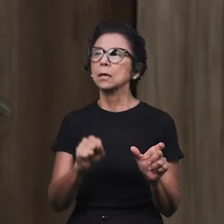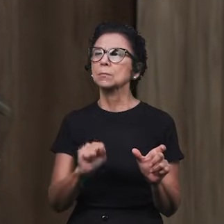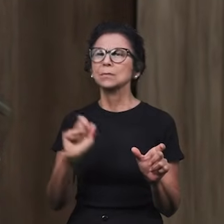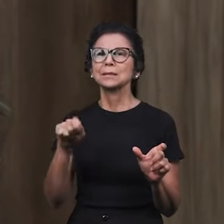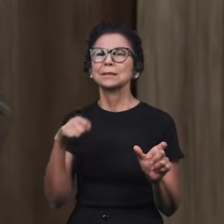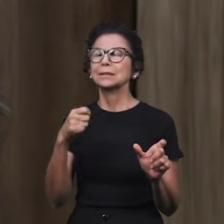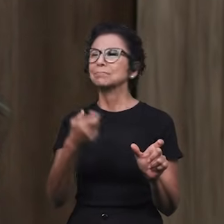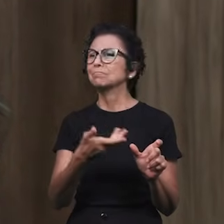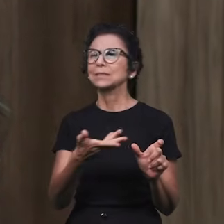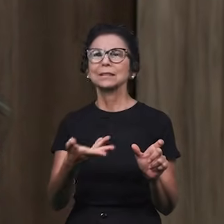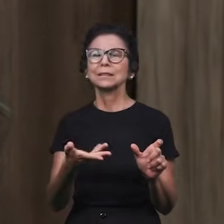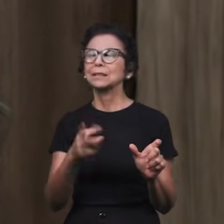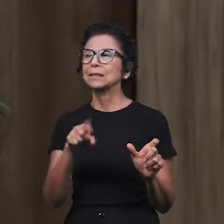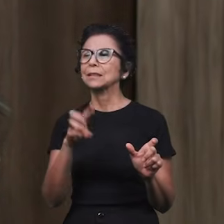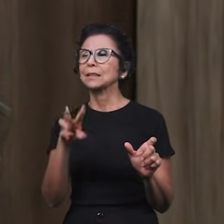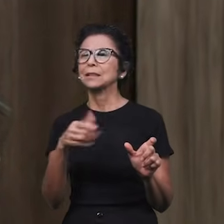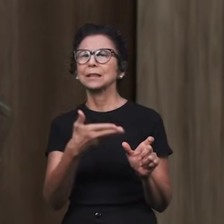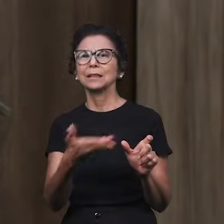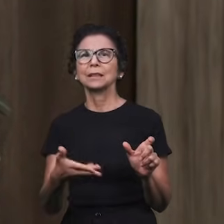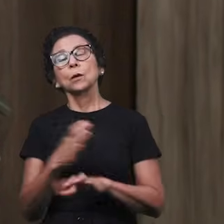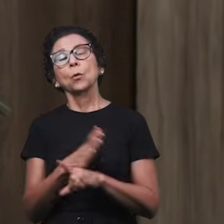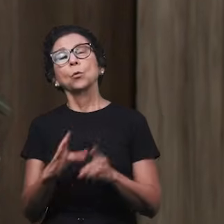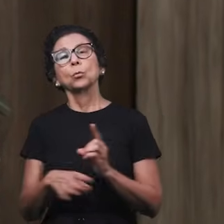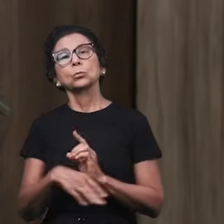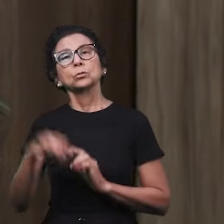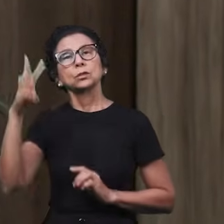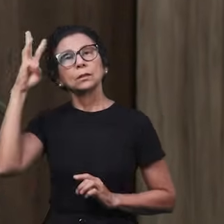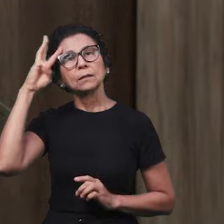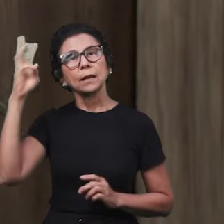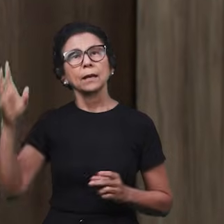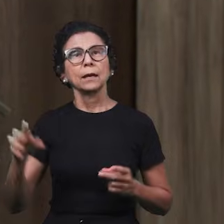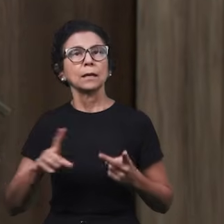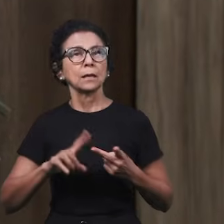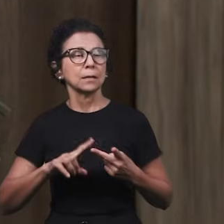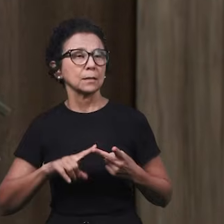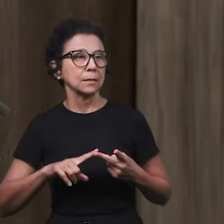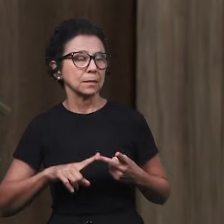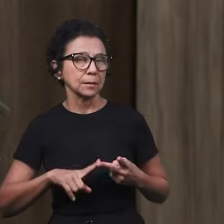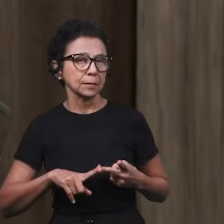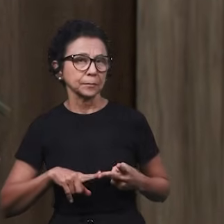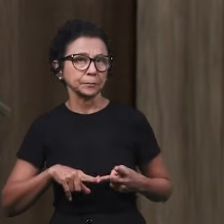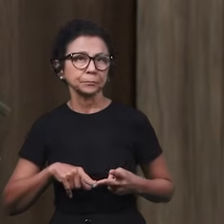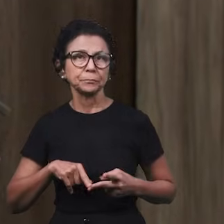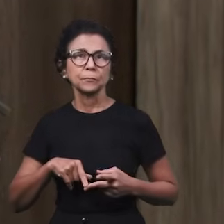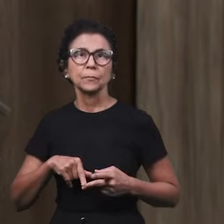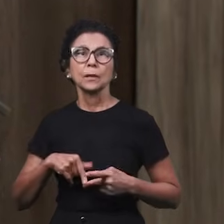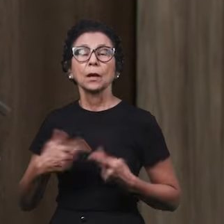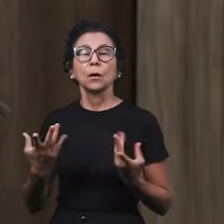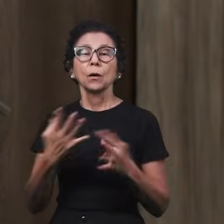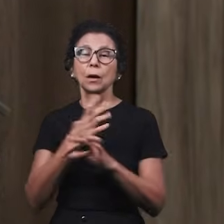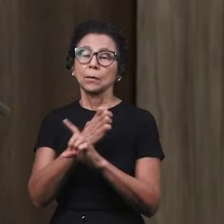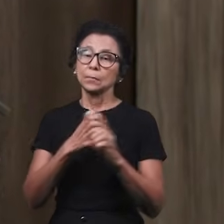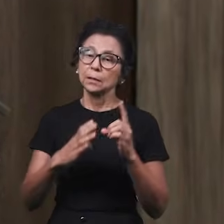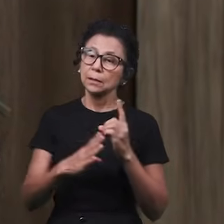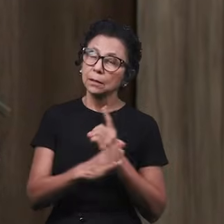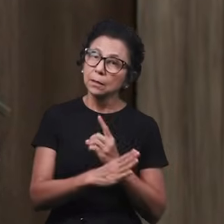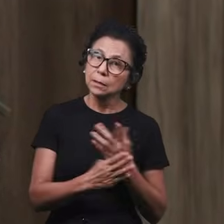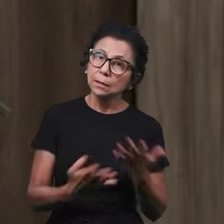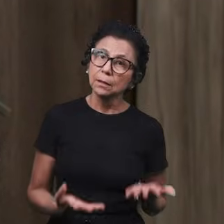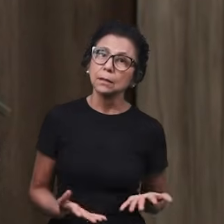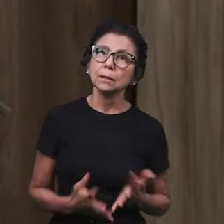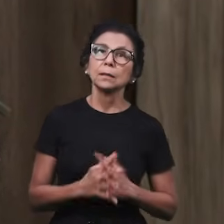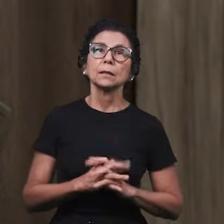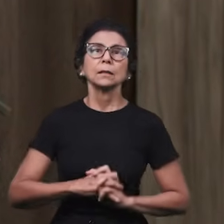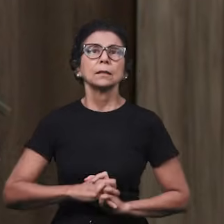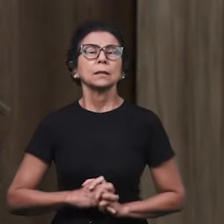de terça-feira, que é um culto mais doutrinário, ou que é uma escola bíblica dominical livre, está trazendo uma coisa que é mais voltada para a igreja, para os servos, aí